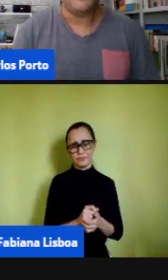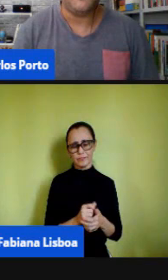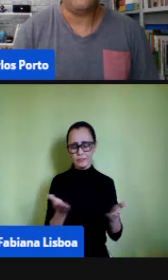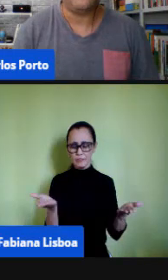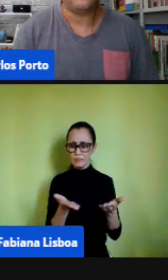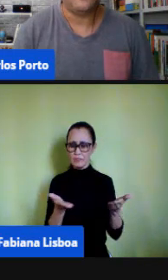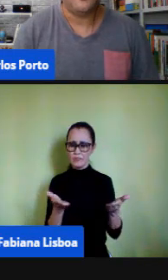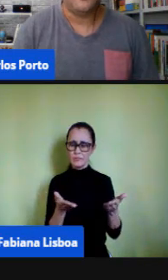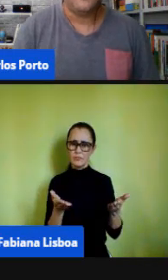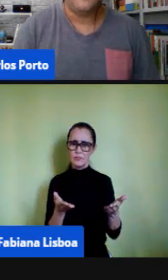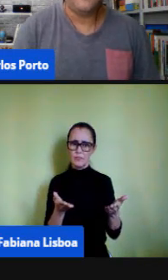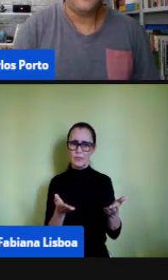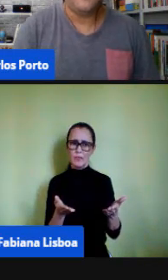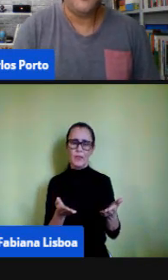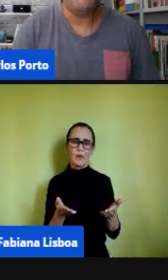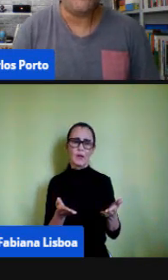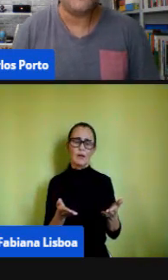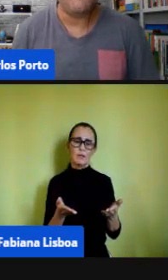nós trabalhamos